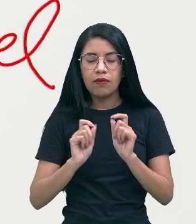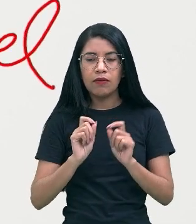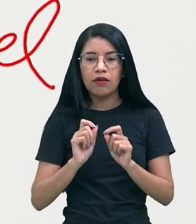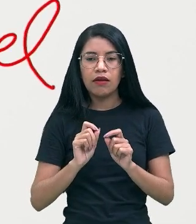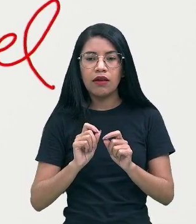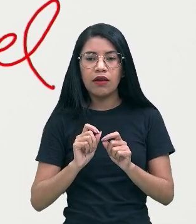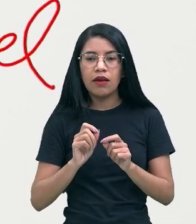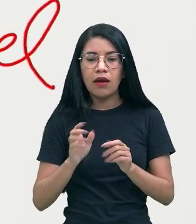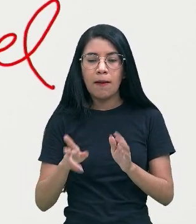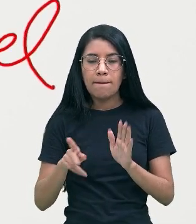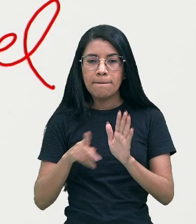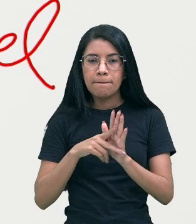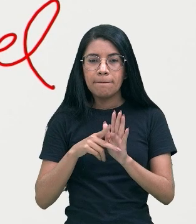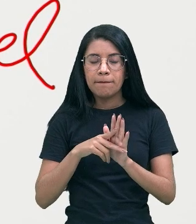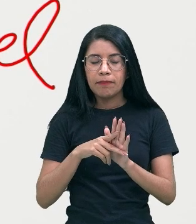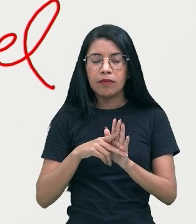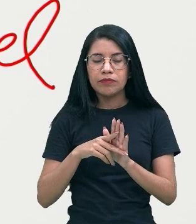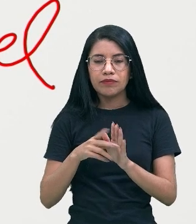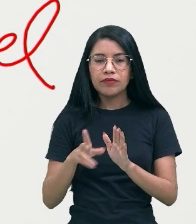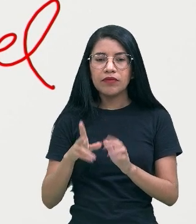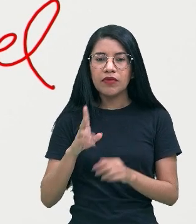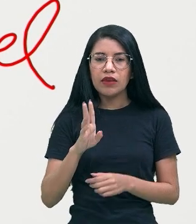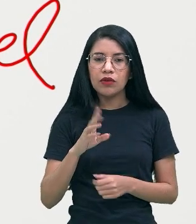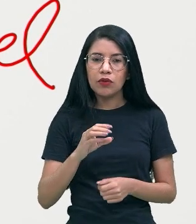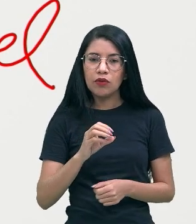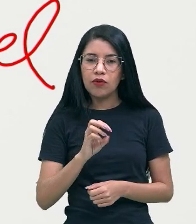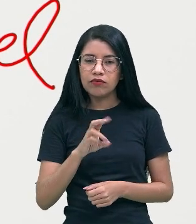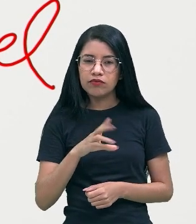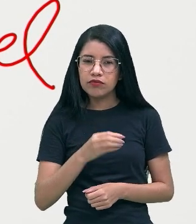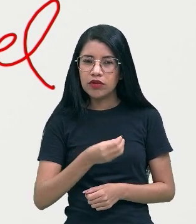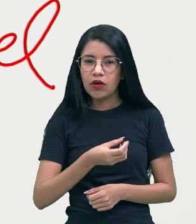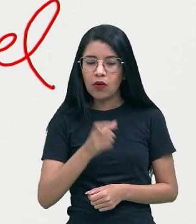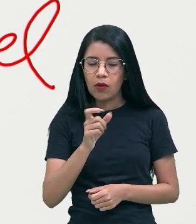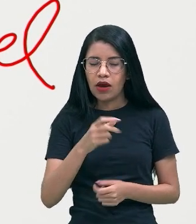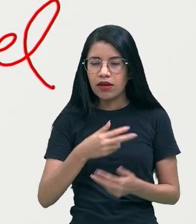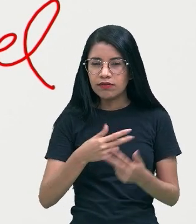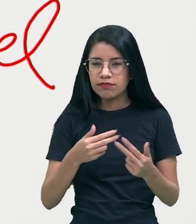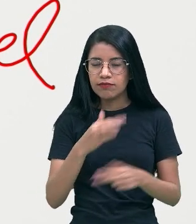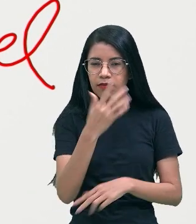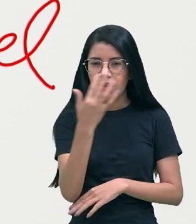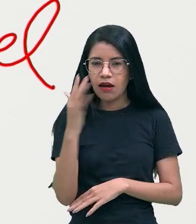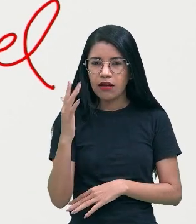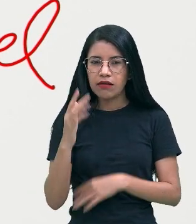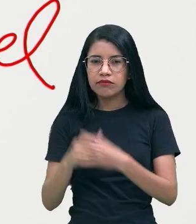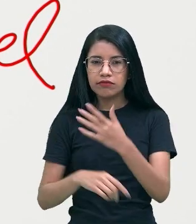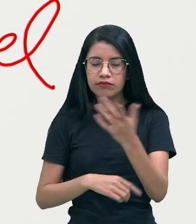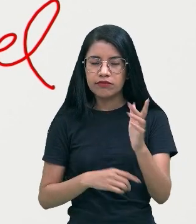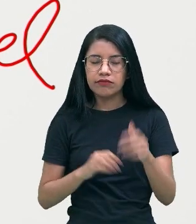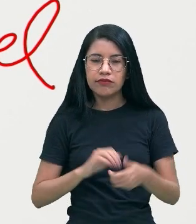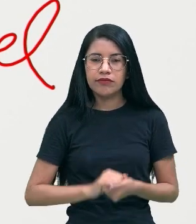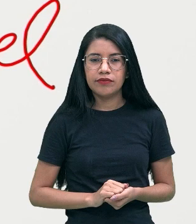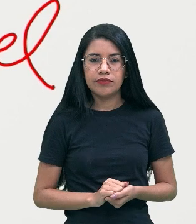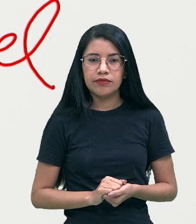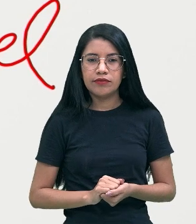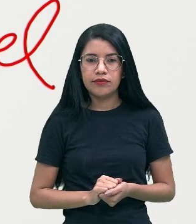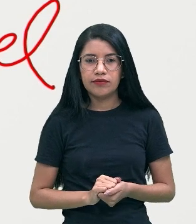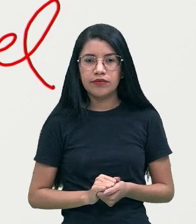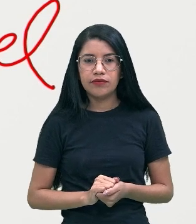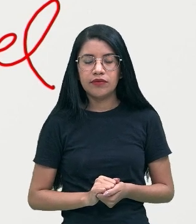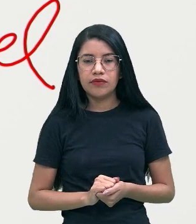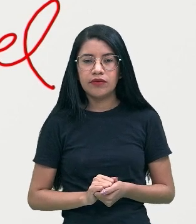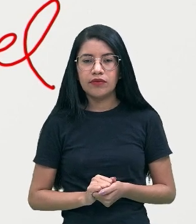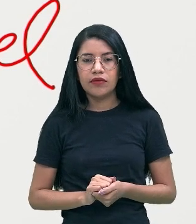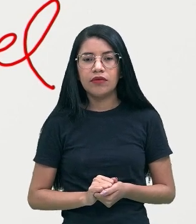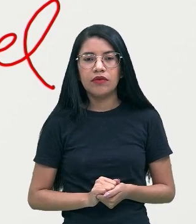de um ser vivo, tá bom? Nesse caso, a cana-de-açúcar é uma planta, o milho é uma planta, a mamona normalmente são